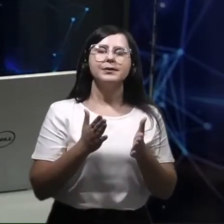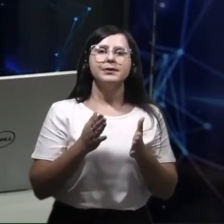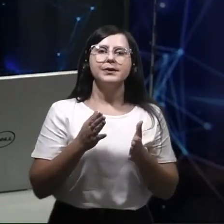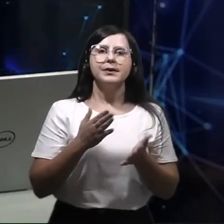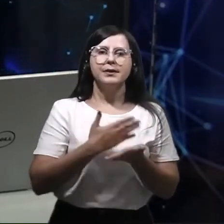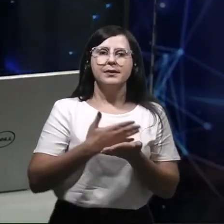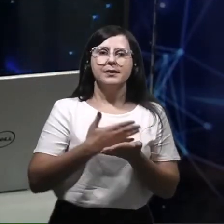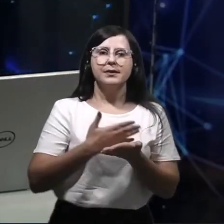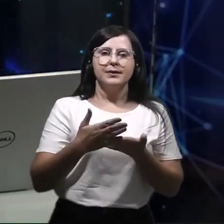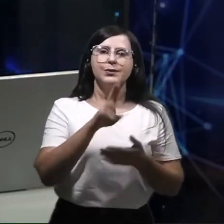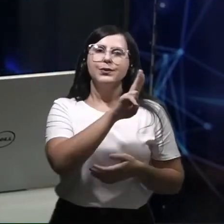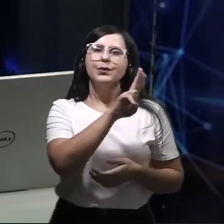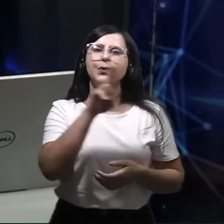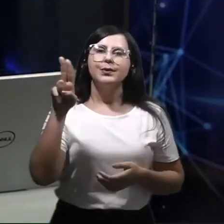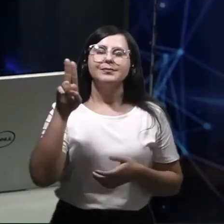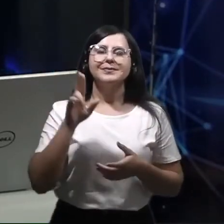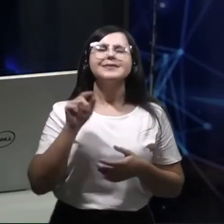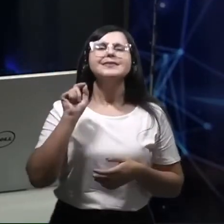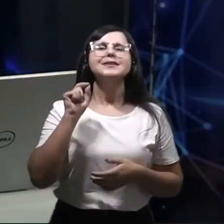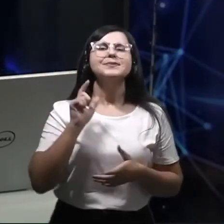perguntas.